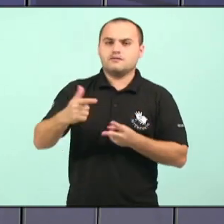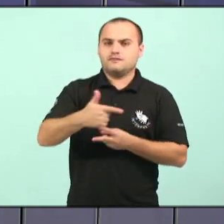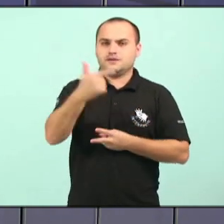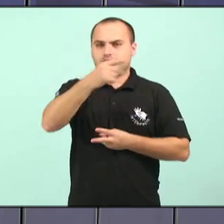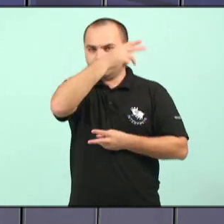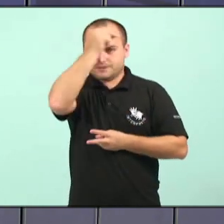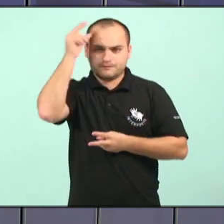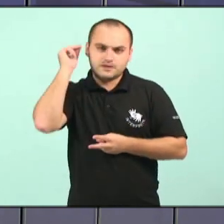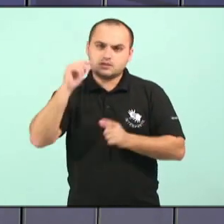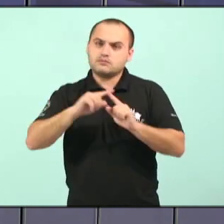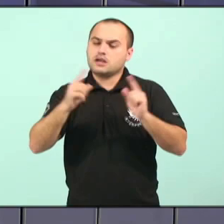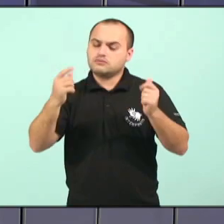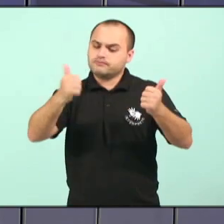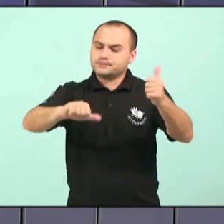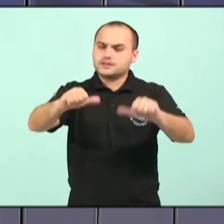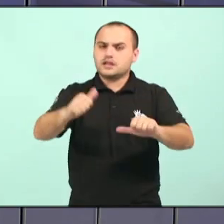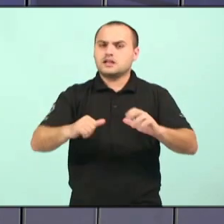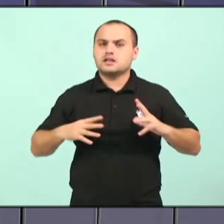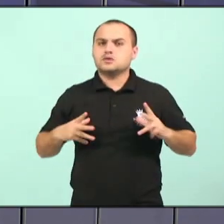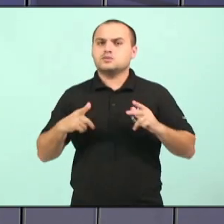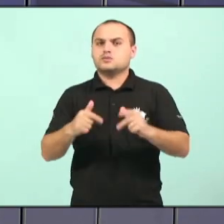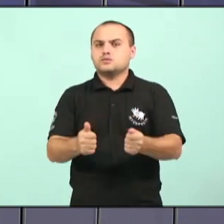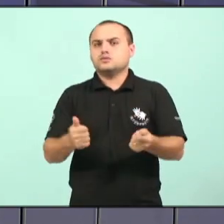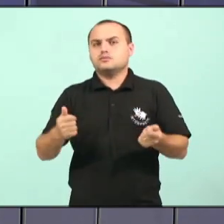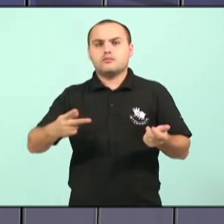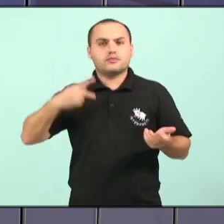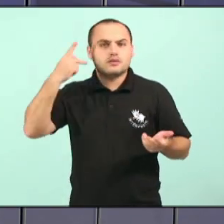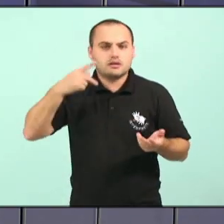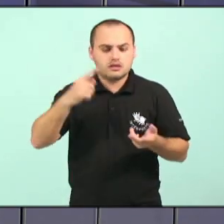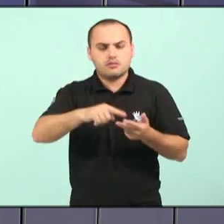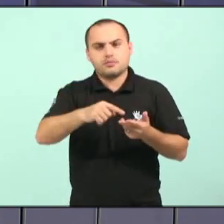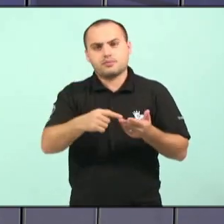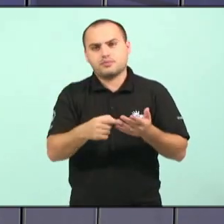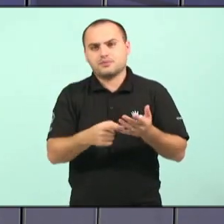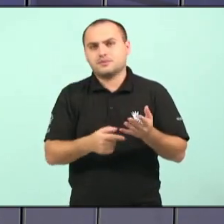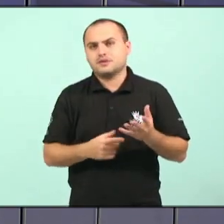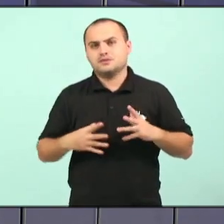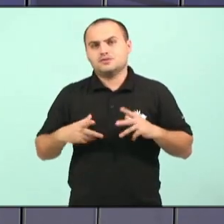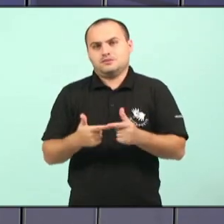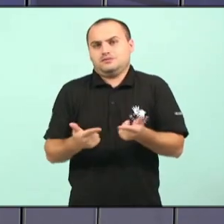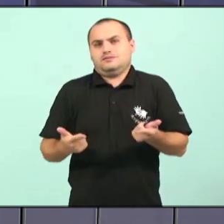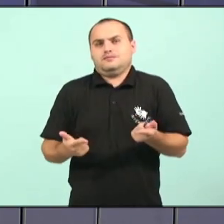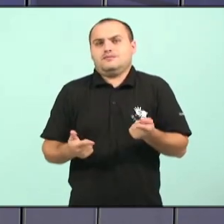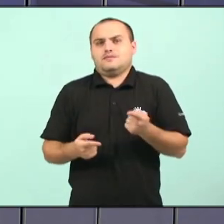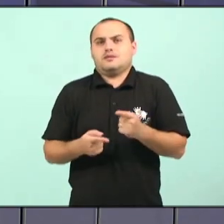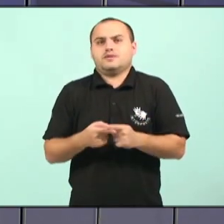eleitorais, as condições políticas, né? Porque senão acaba